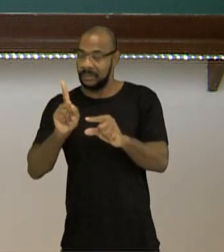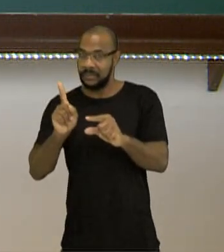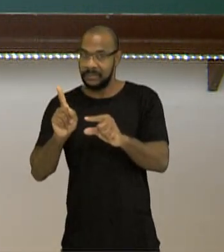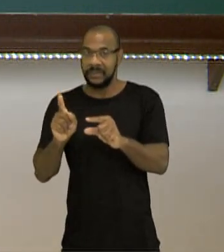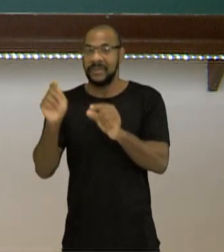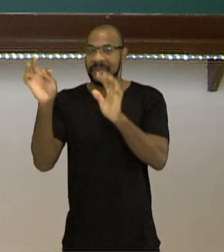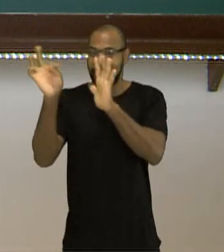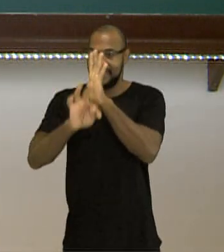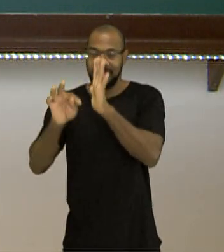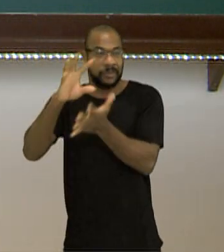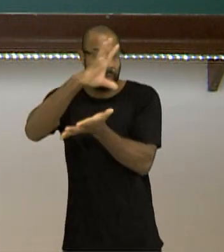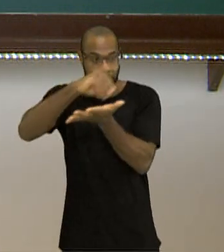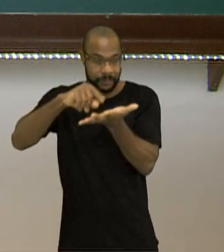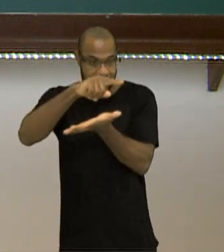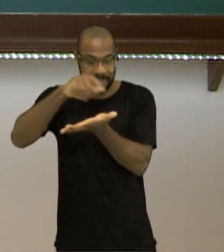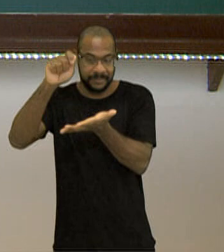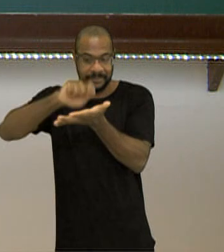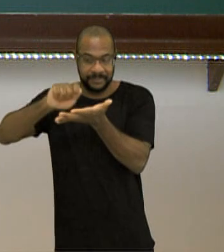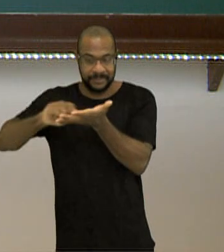Compare daí as duas versões.